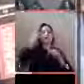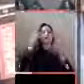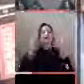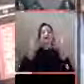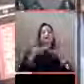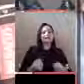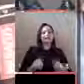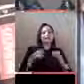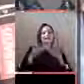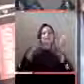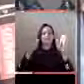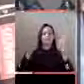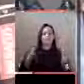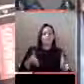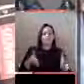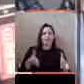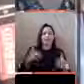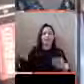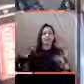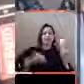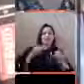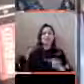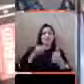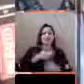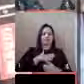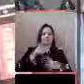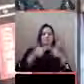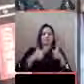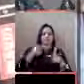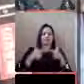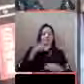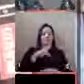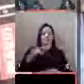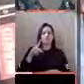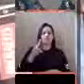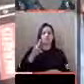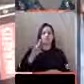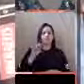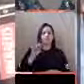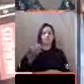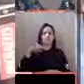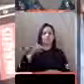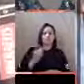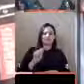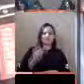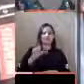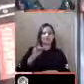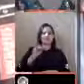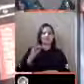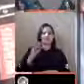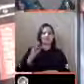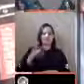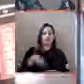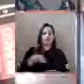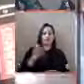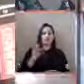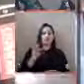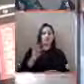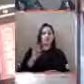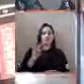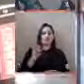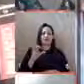desta banca para avaliar o meu trabalho. Tá? Professora Rosana, professor Lincoln, professor Otávio, e obrigado